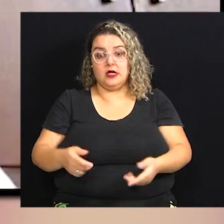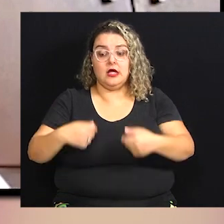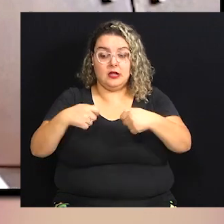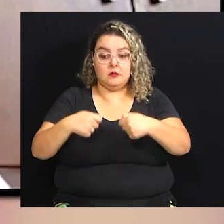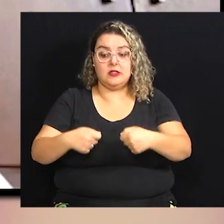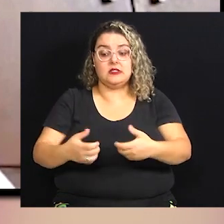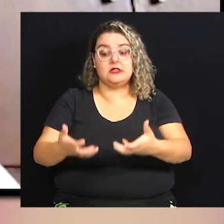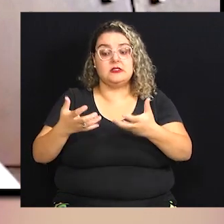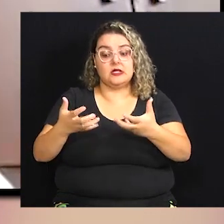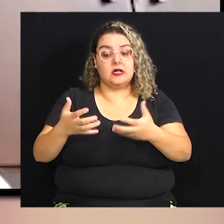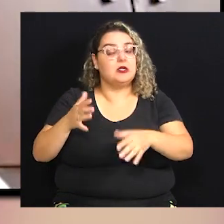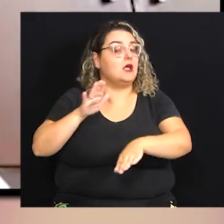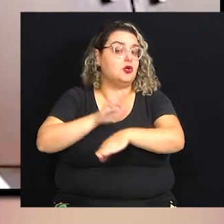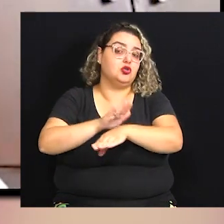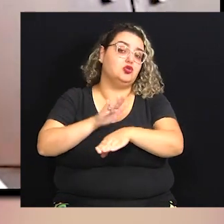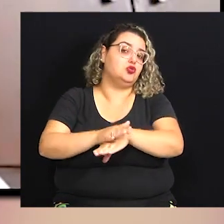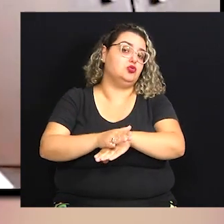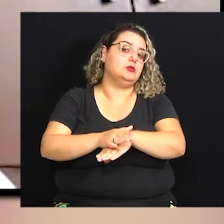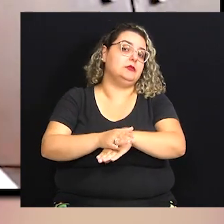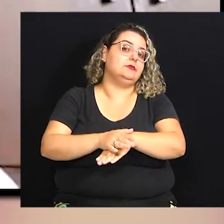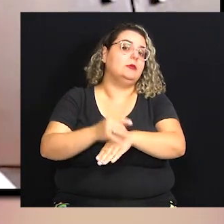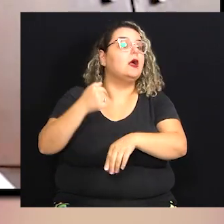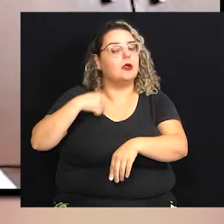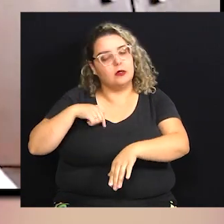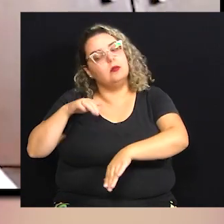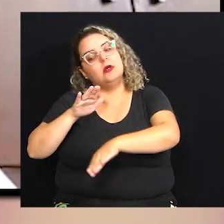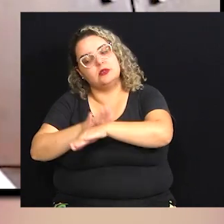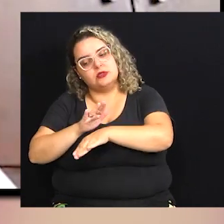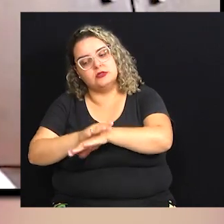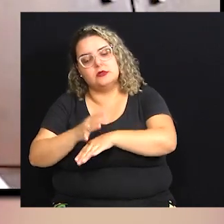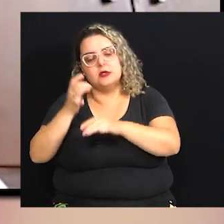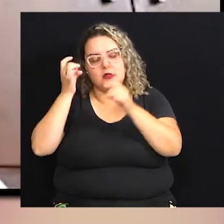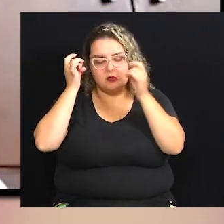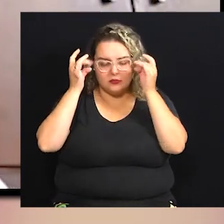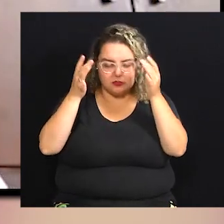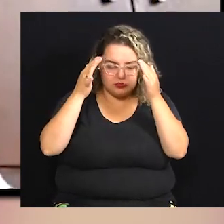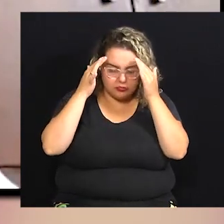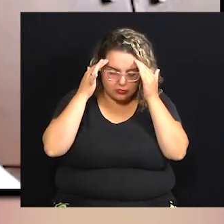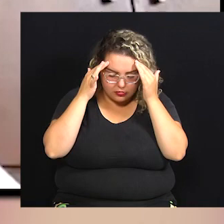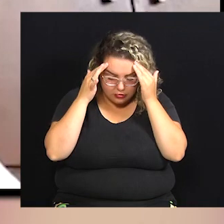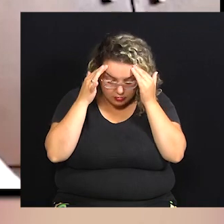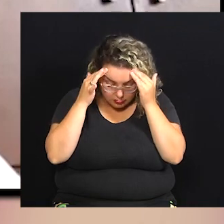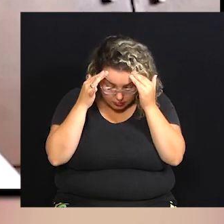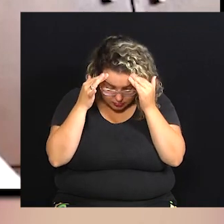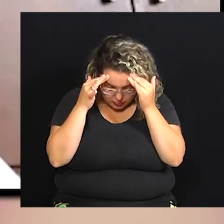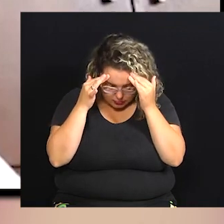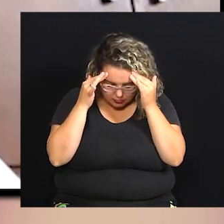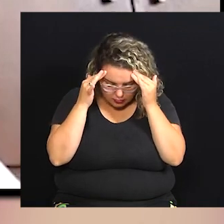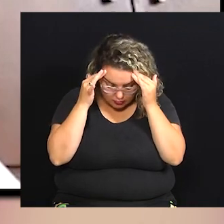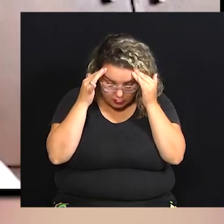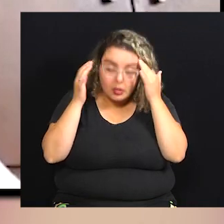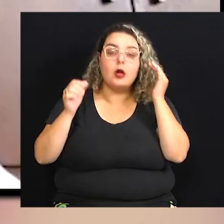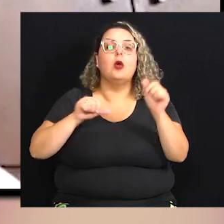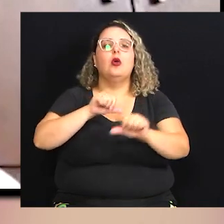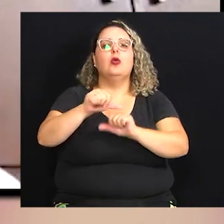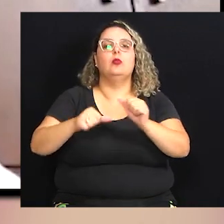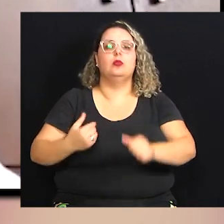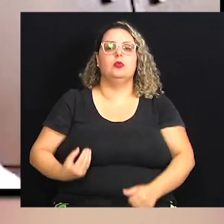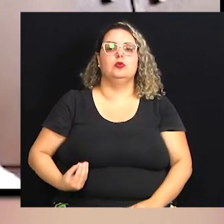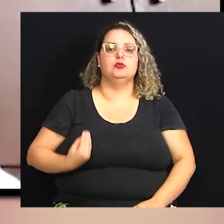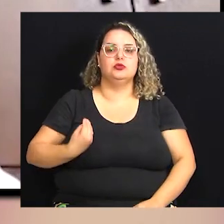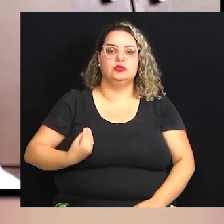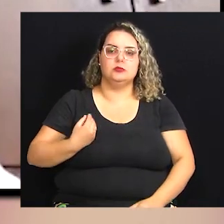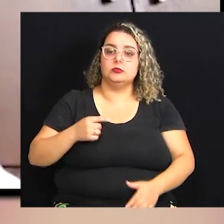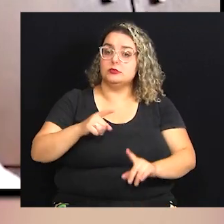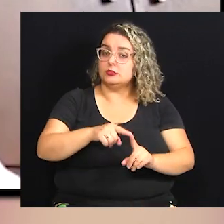querer se ajudar. Porque se é uma dor de cabeça muito intensa, uma dor de cabeça refratária aos medicamentos, é preciso que ele mude o estilo de